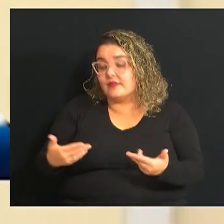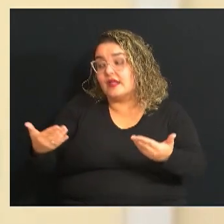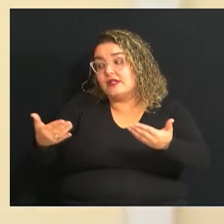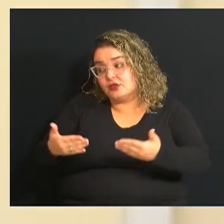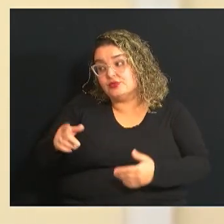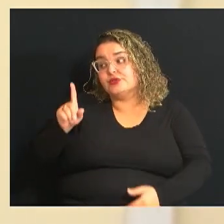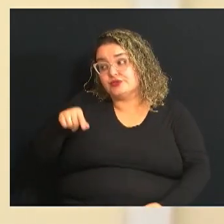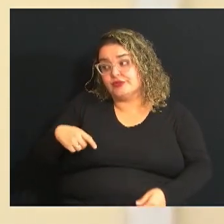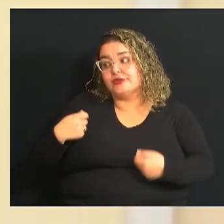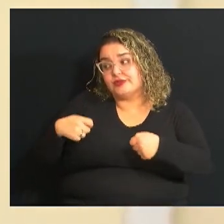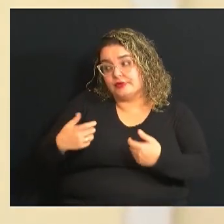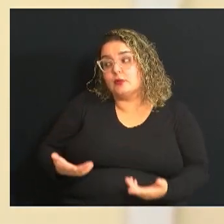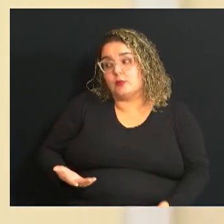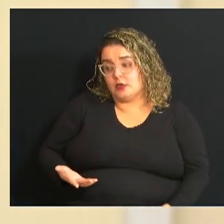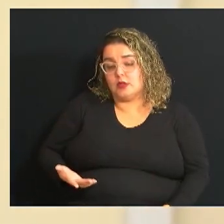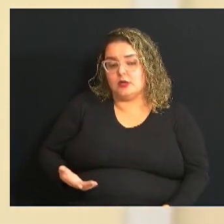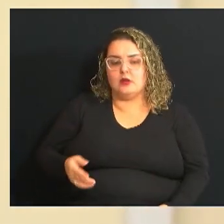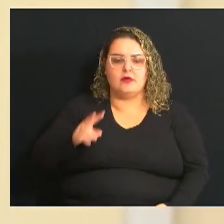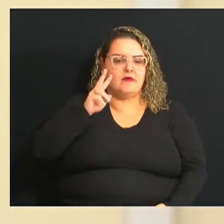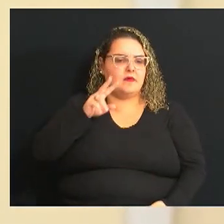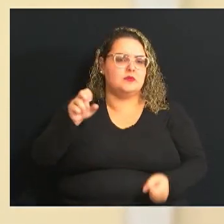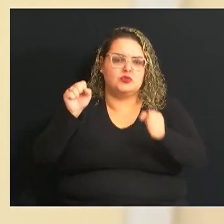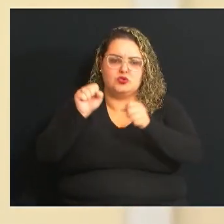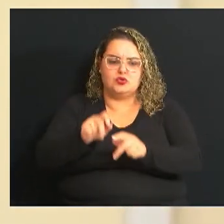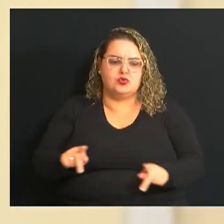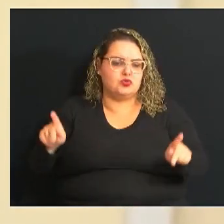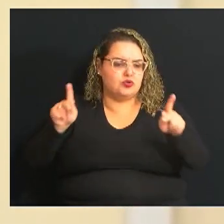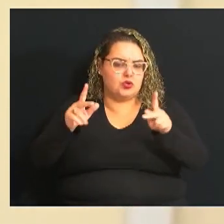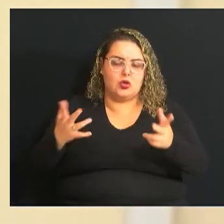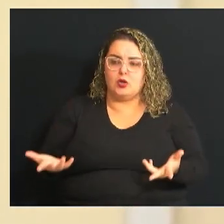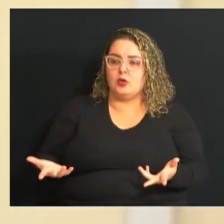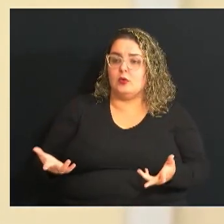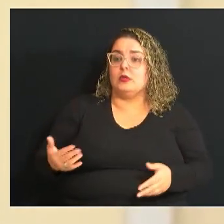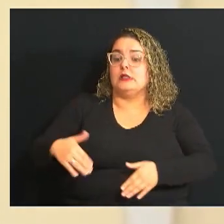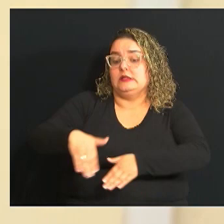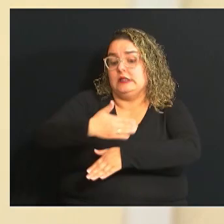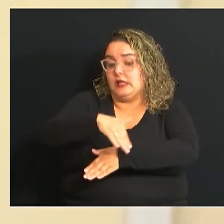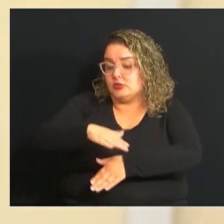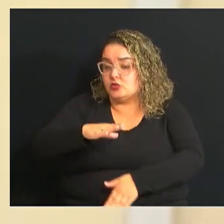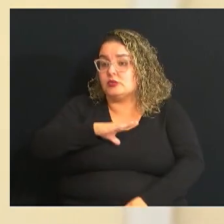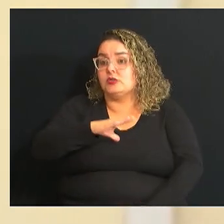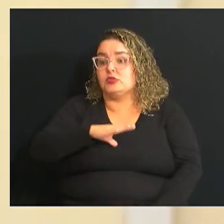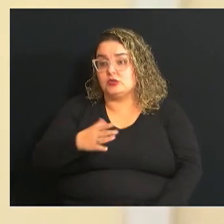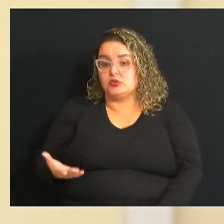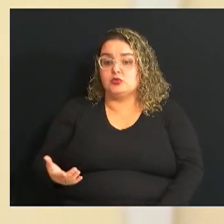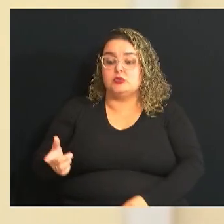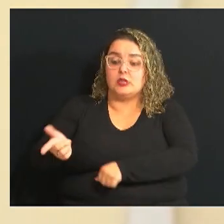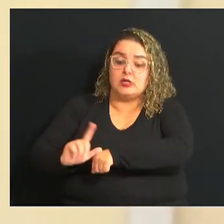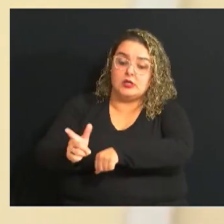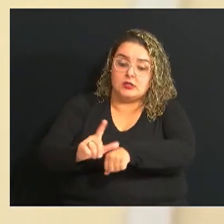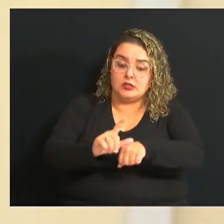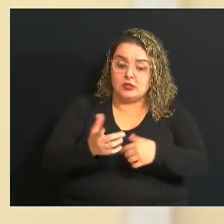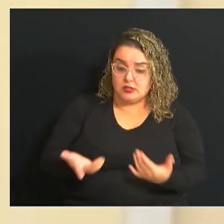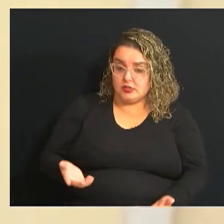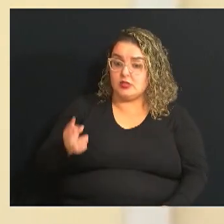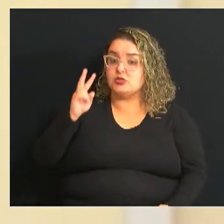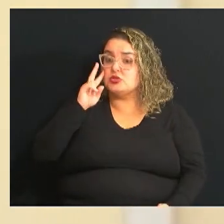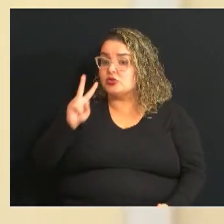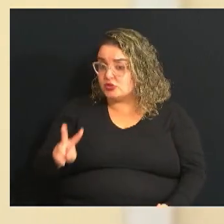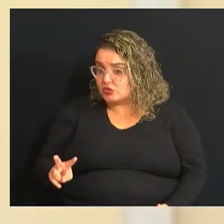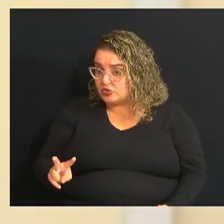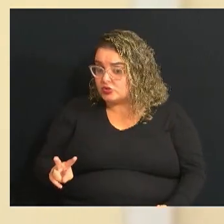E já o projeto aprovado em primeira discussão, que trata sobre o Estatuto de Proteção, Defesa e Controle